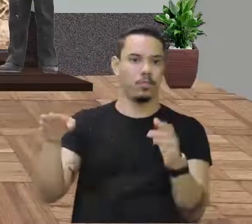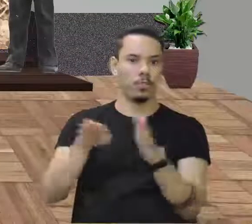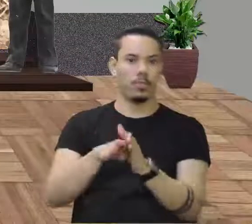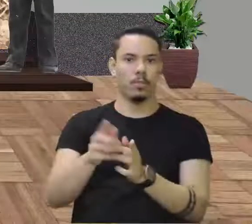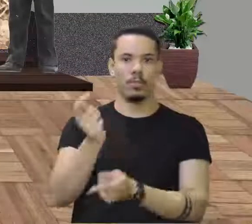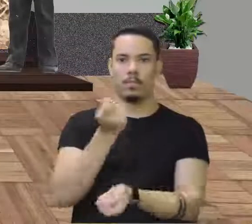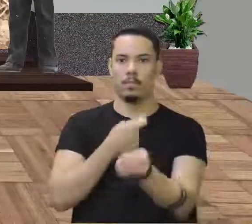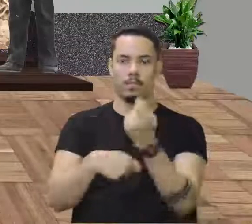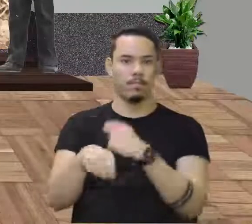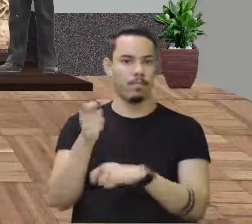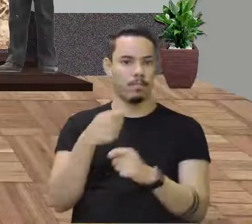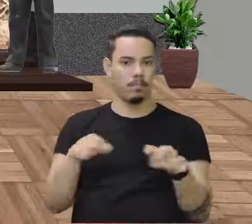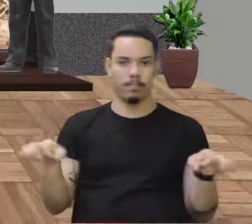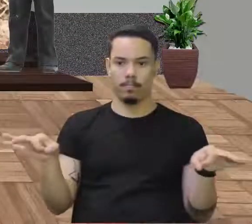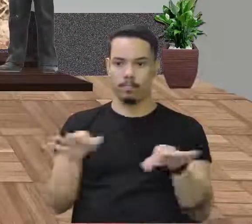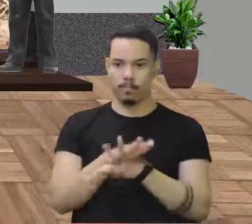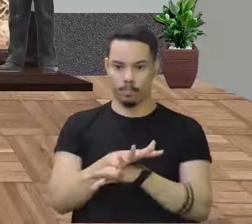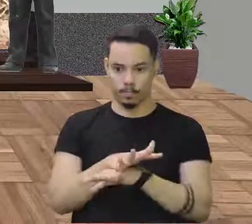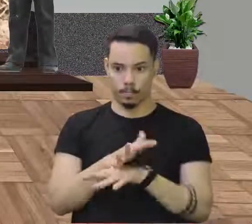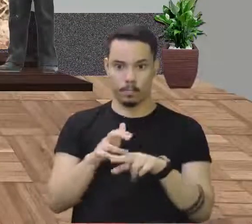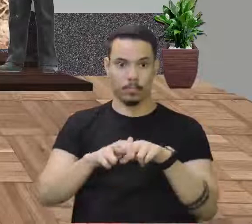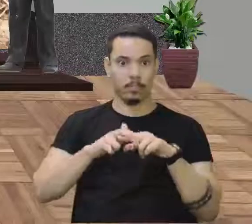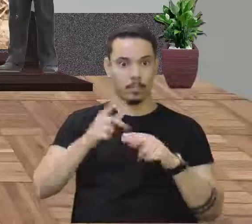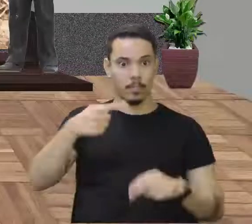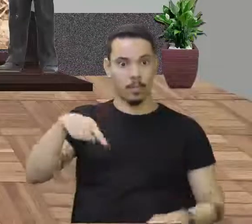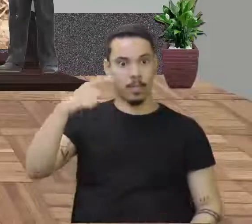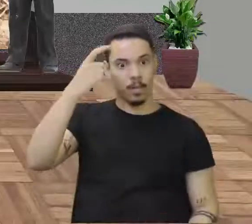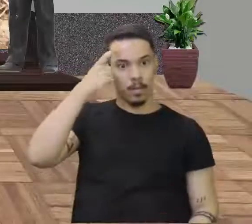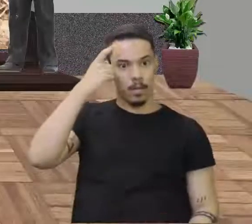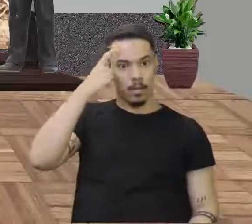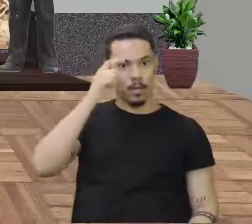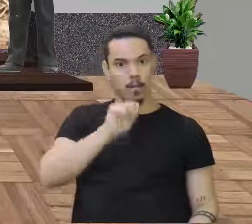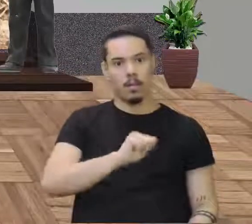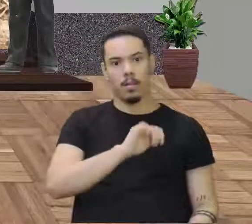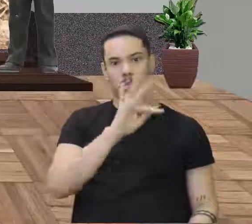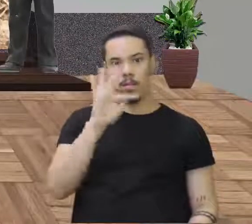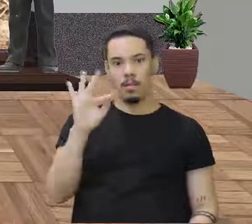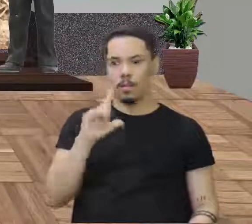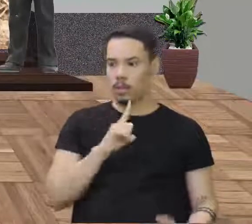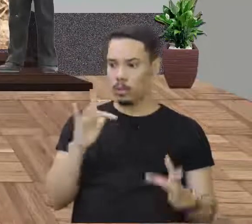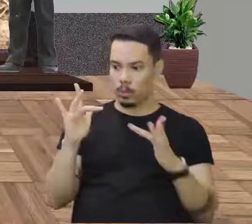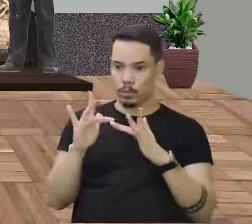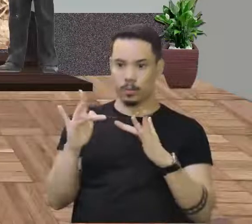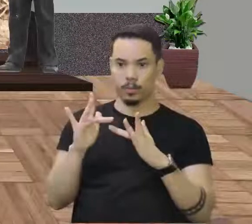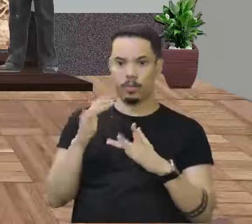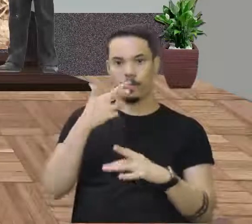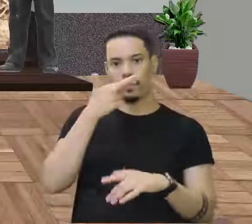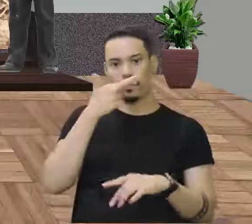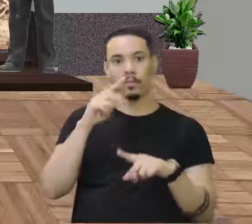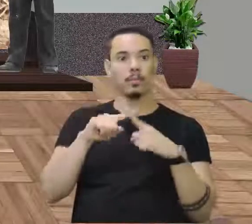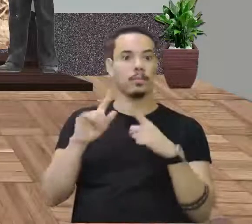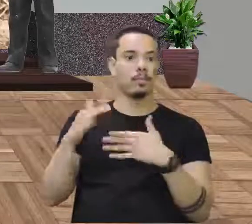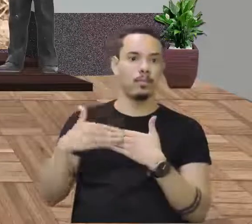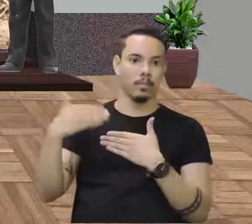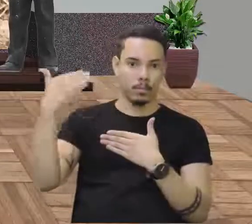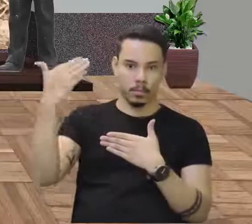da ciência telegráfica. Então, vocês percebam que o Aloysio Ferreira, ele tem esse contato com o Rondon. Inclusive, depois de um outro episódio,